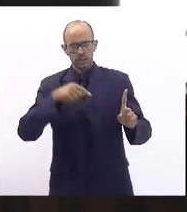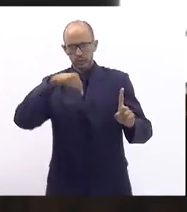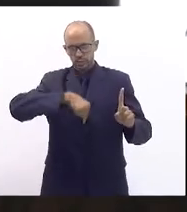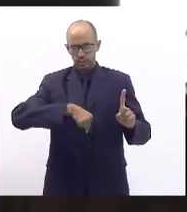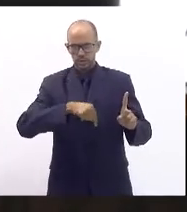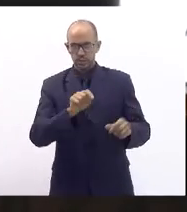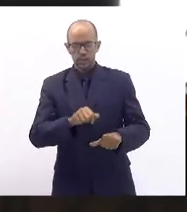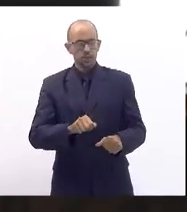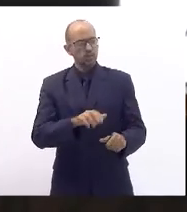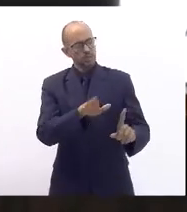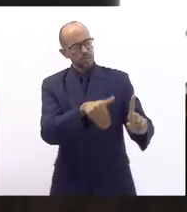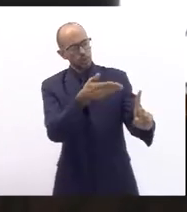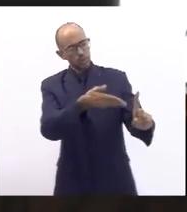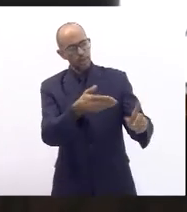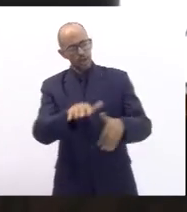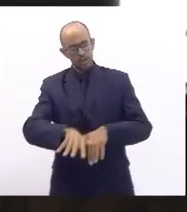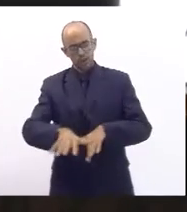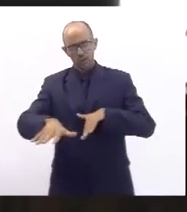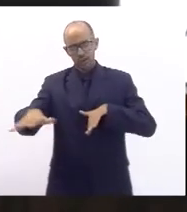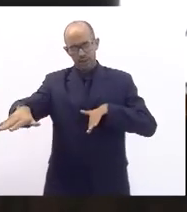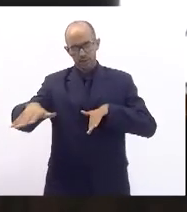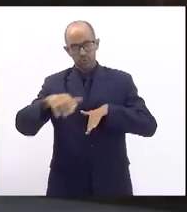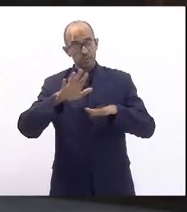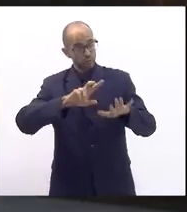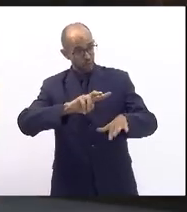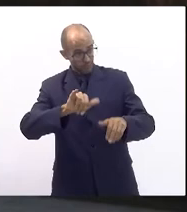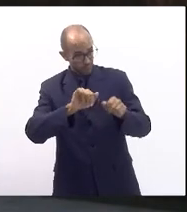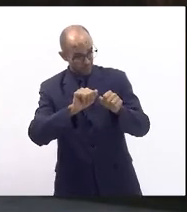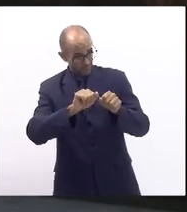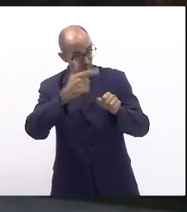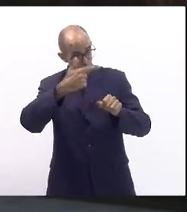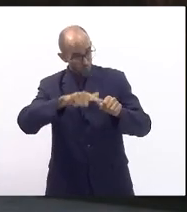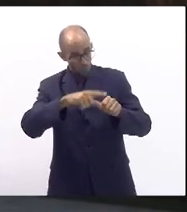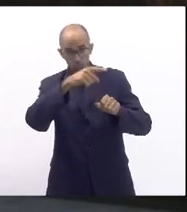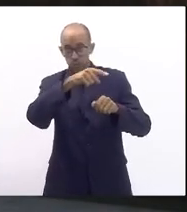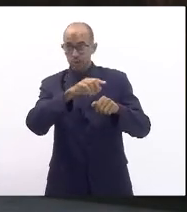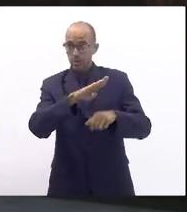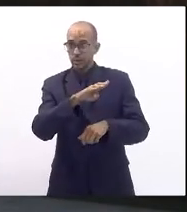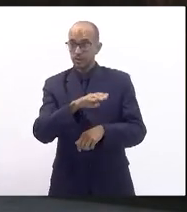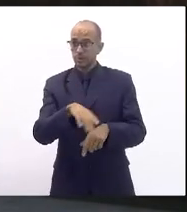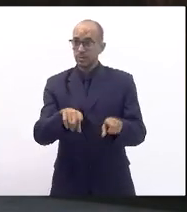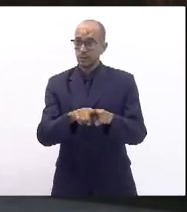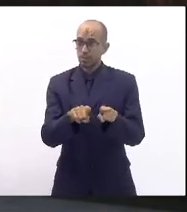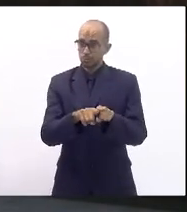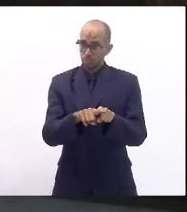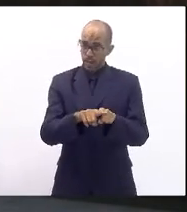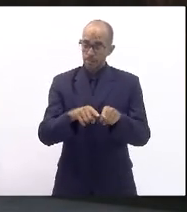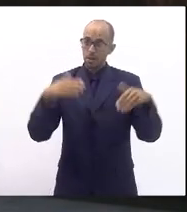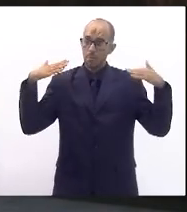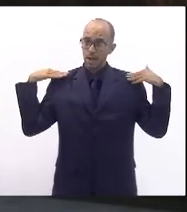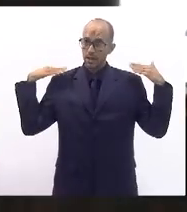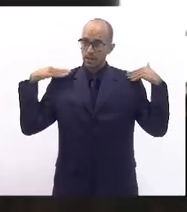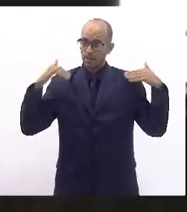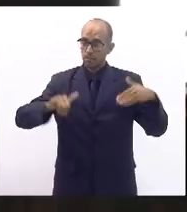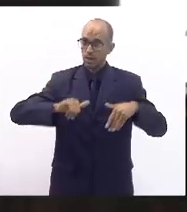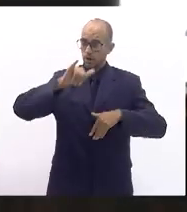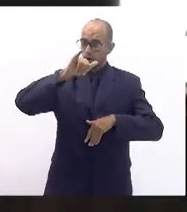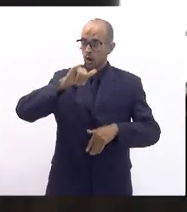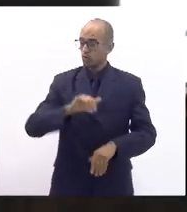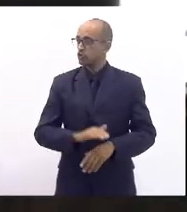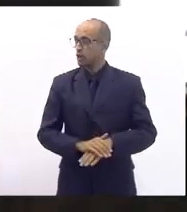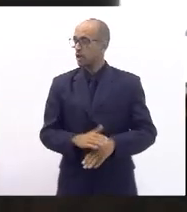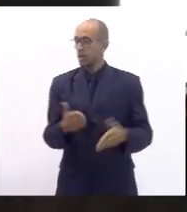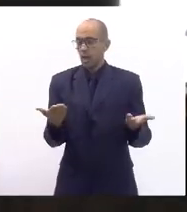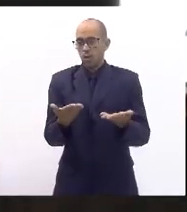o exército Mas vamos fazer outra em brigadeiro depois vamos fazer uma também Almirante pela Marinha e para aeronáutica